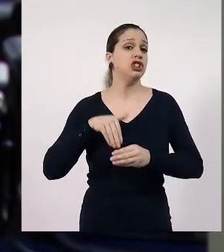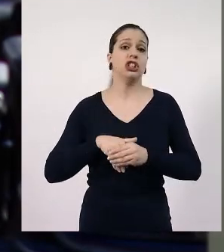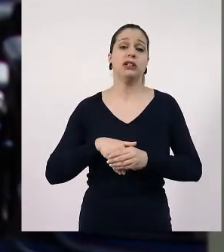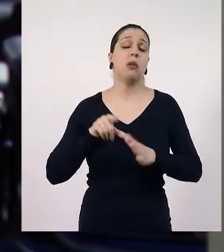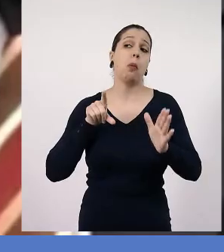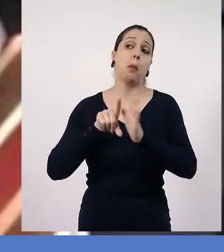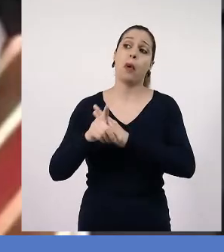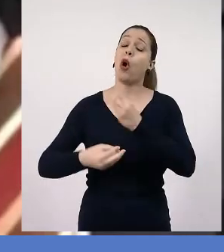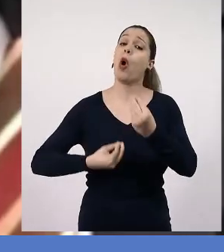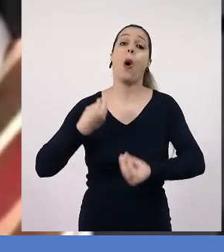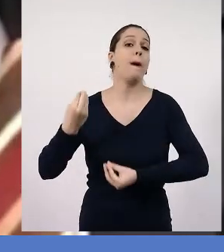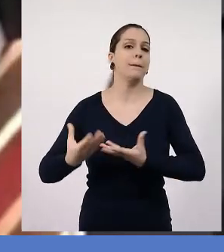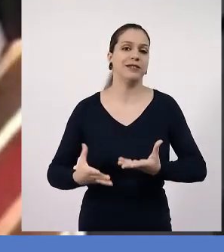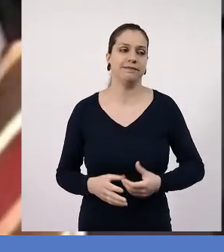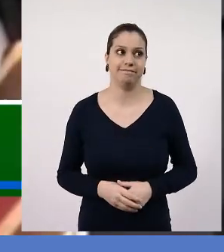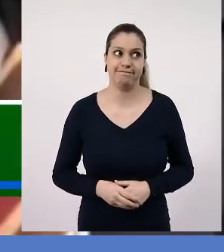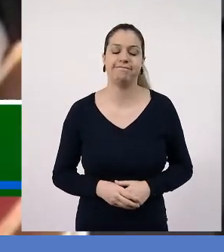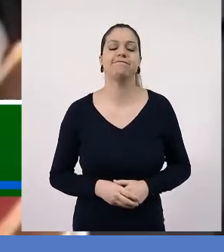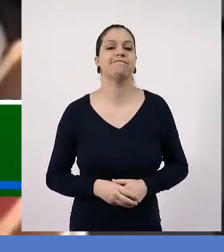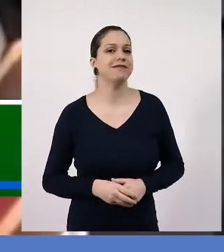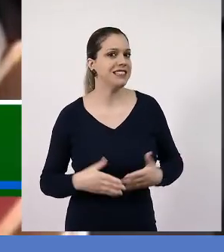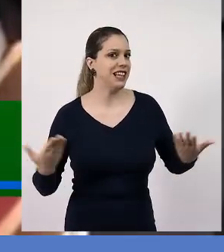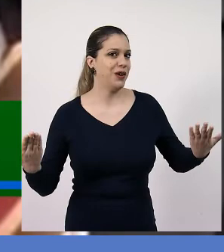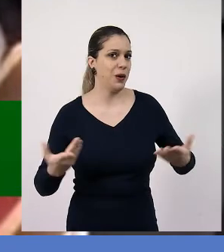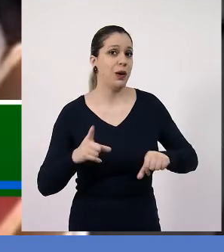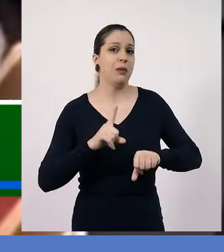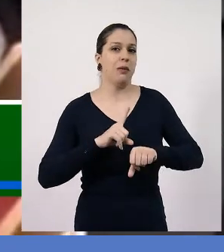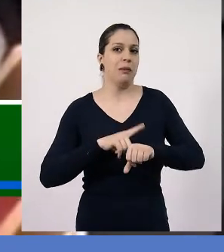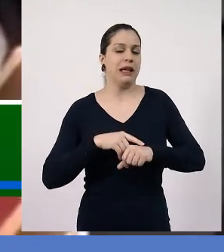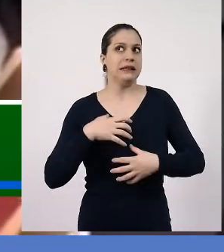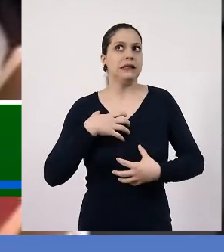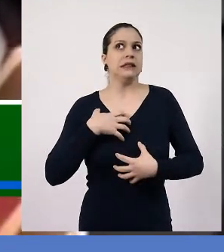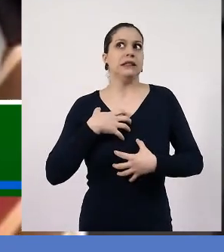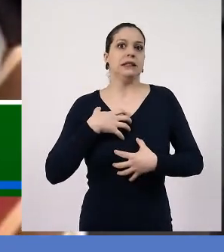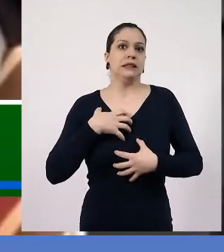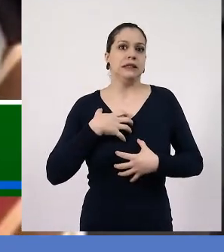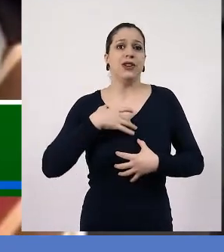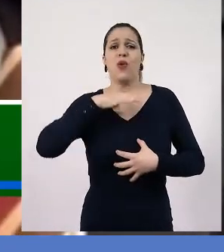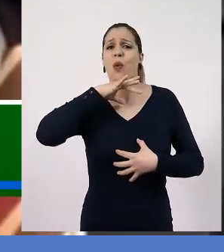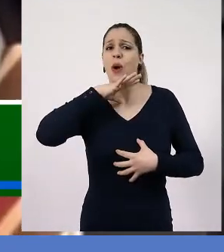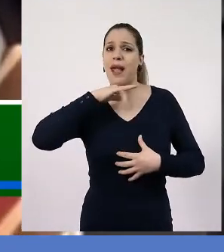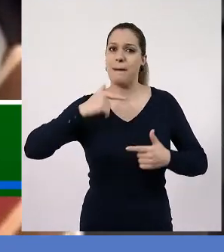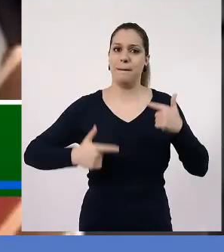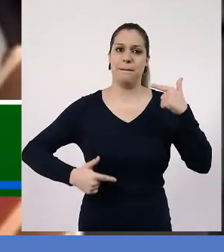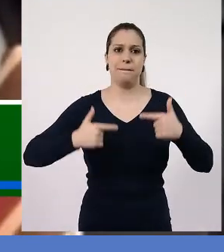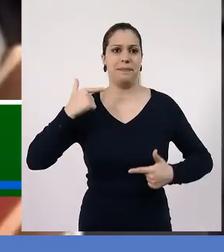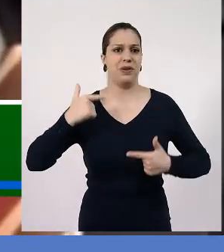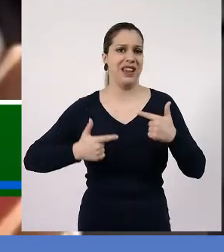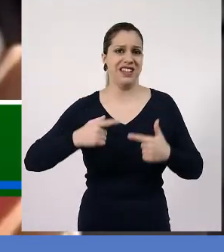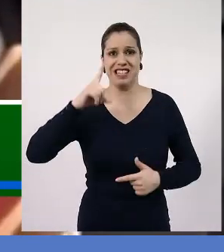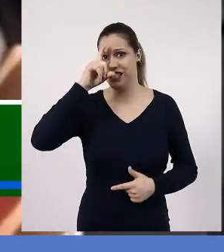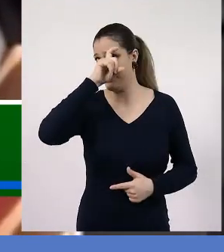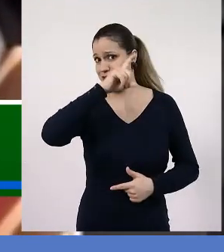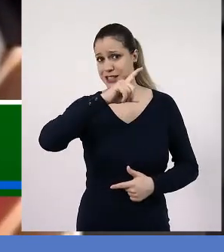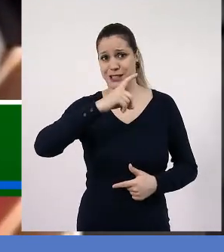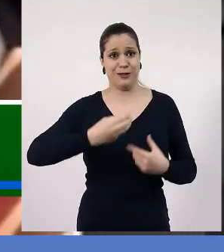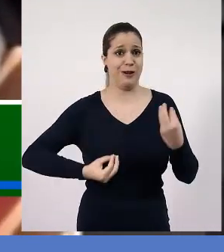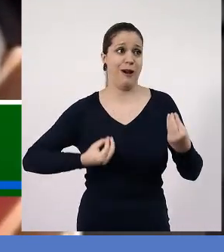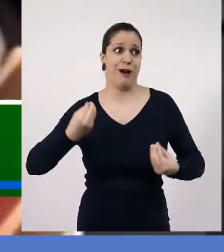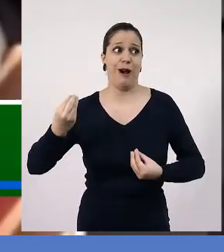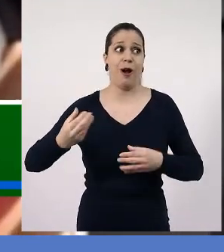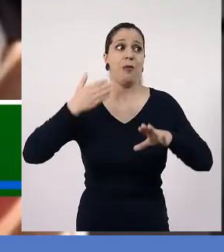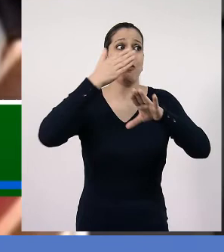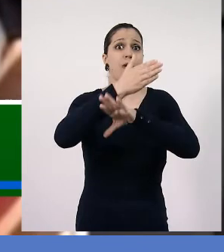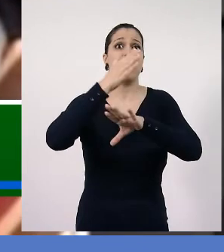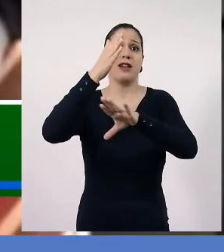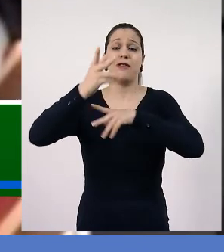2020? Bem, na verdade, o período é um período de sentimento muito ruim para a política, para período eleitoral,